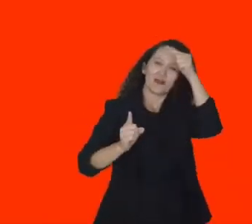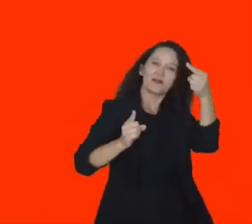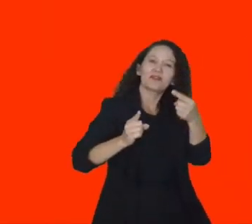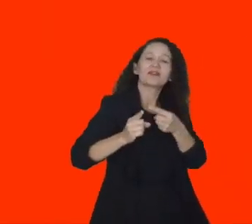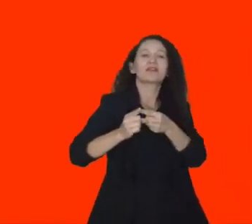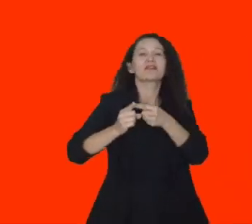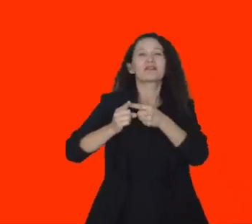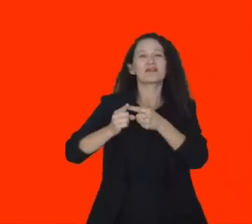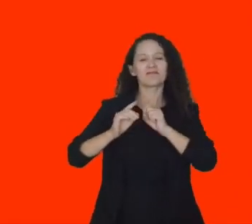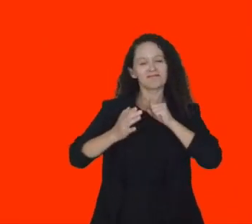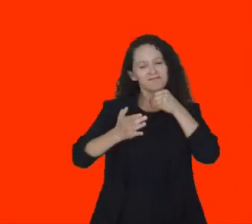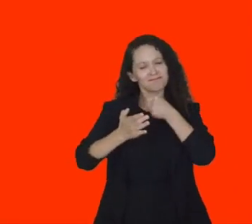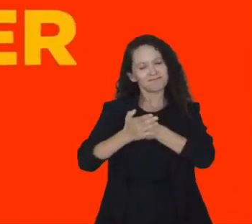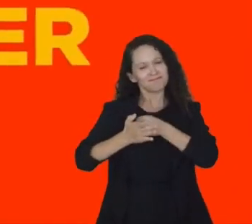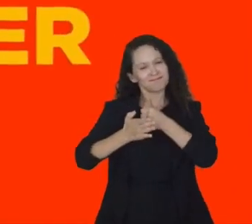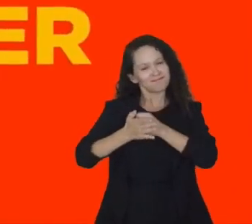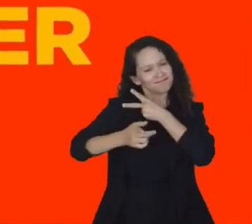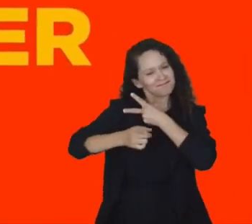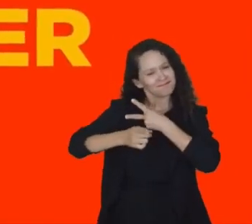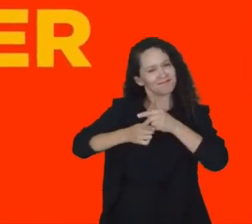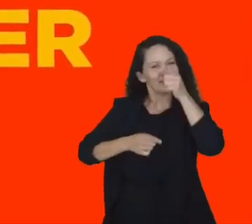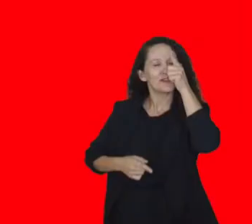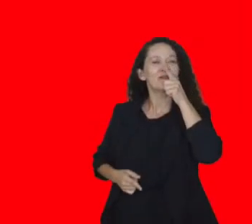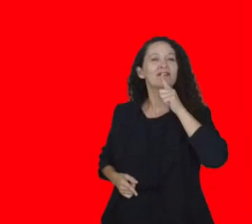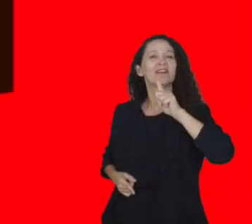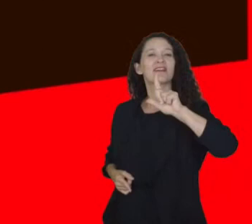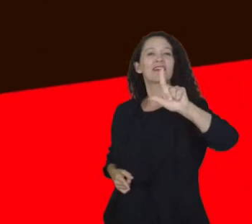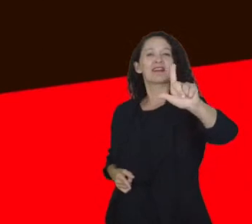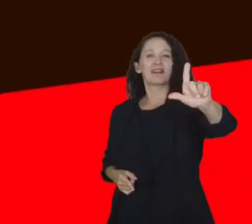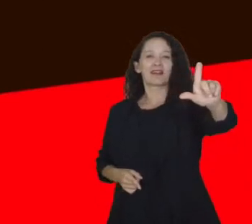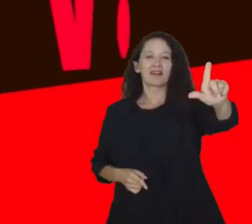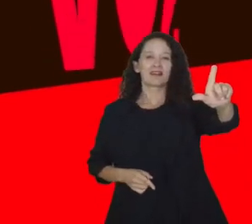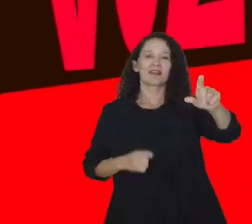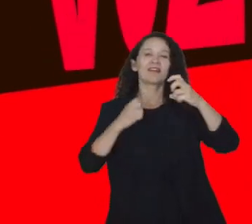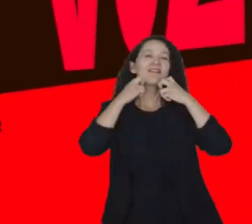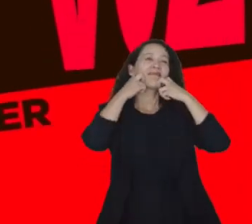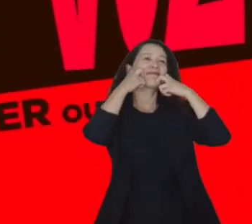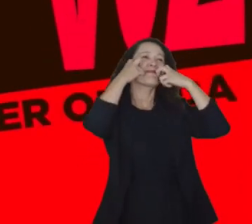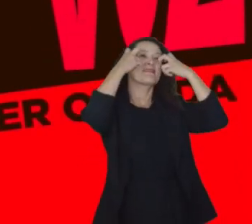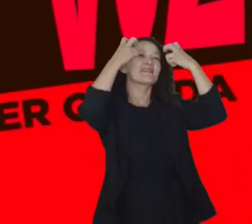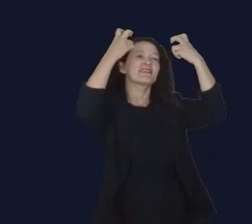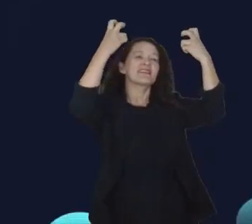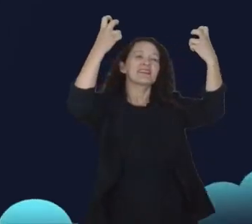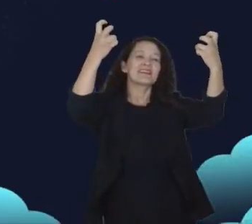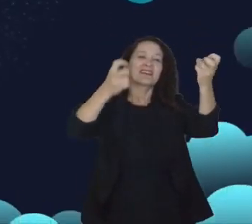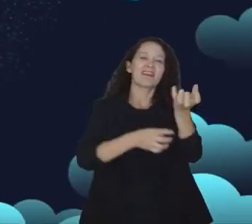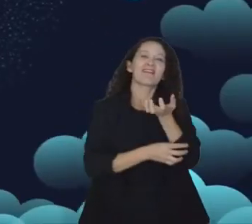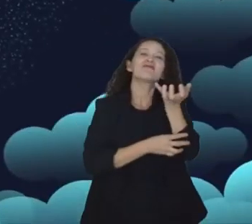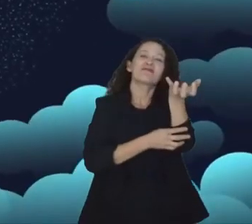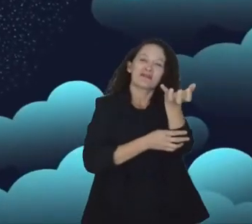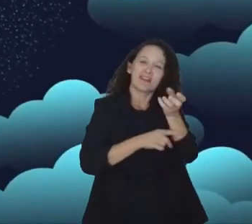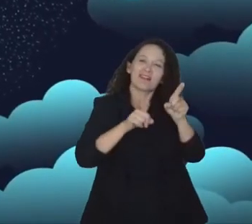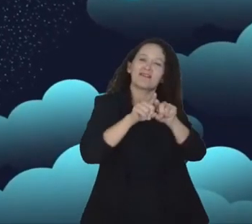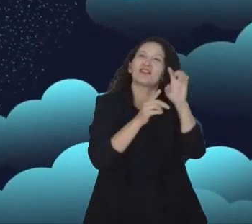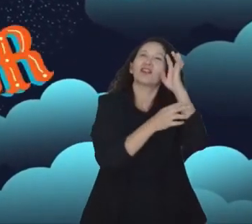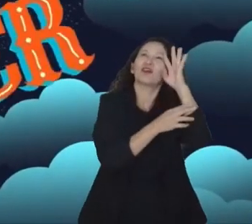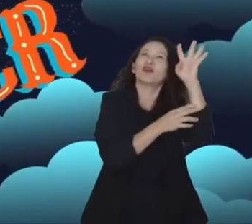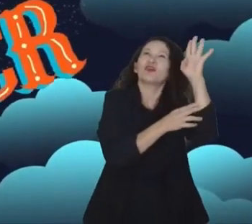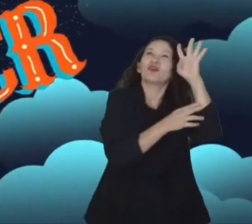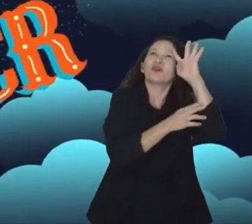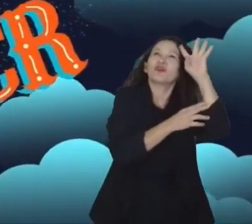sina, batalhando pra vencer. Tenho voz pra ser ouvida,